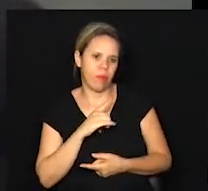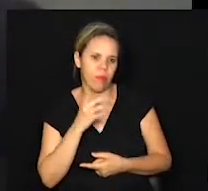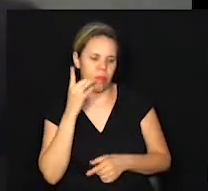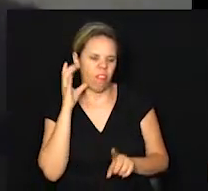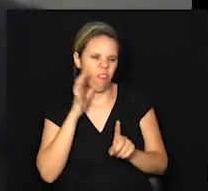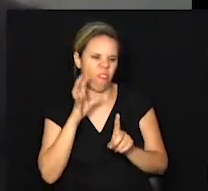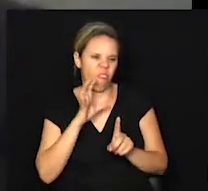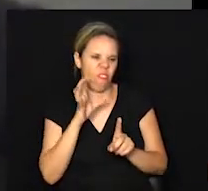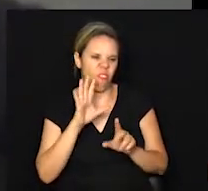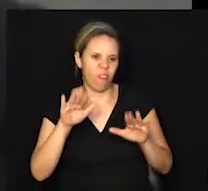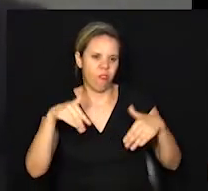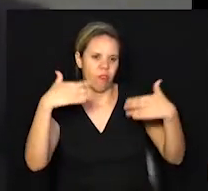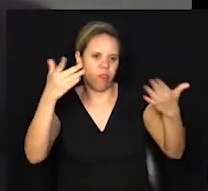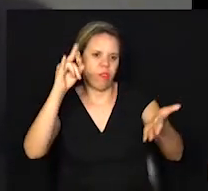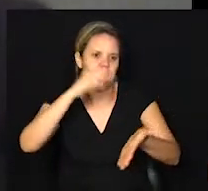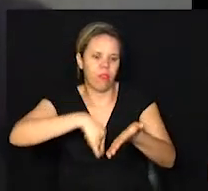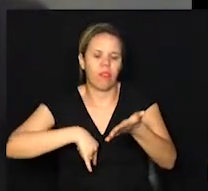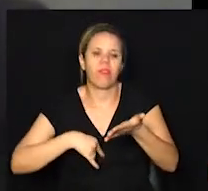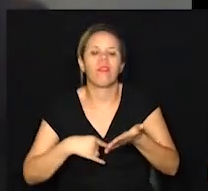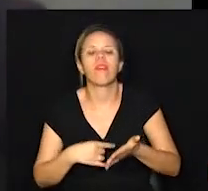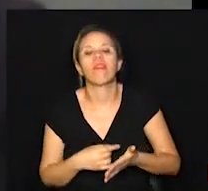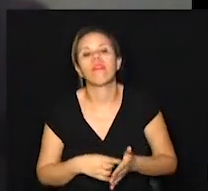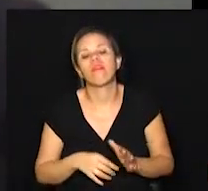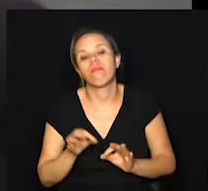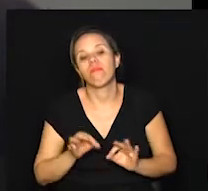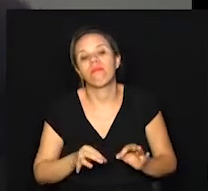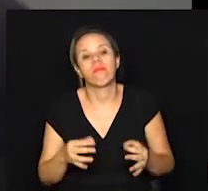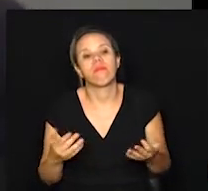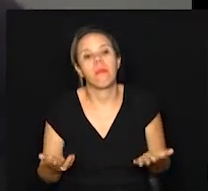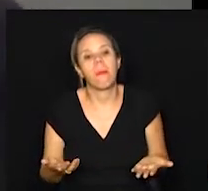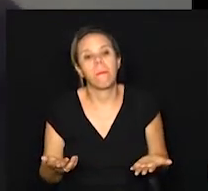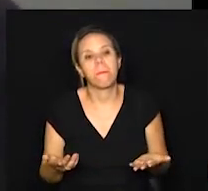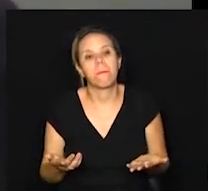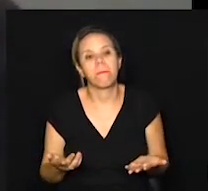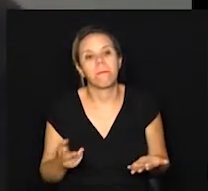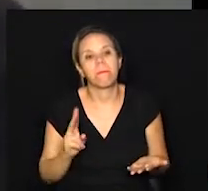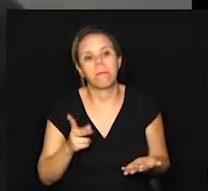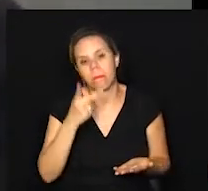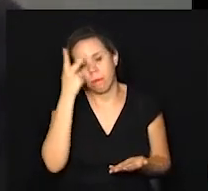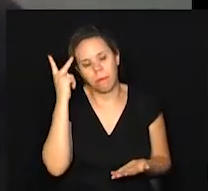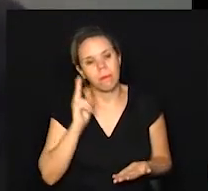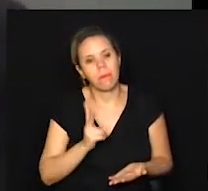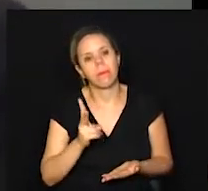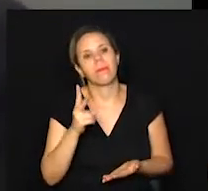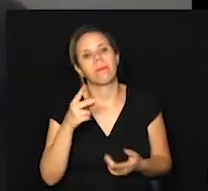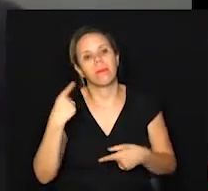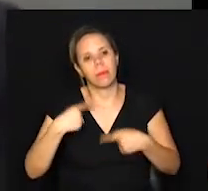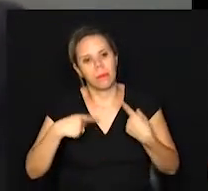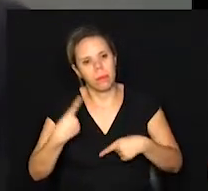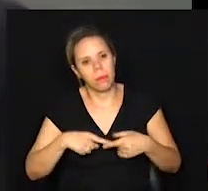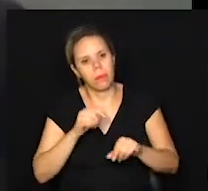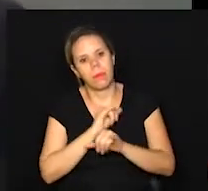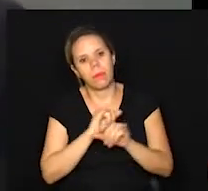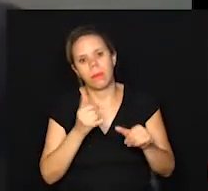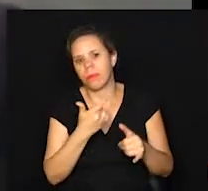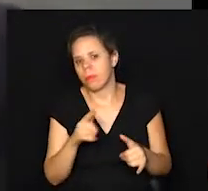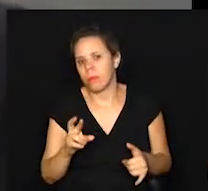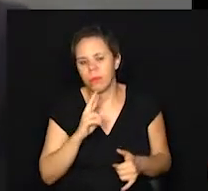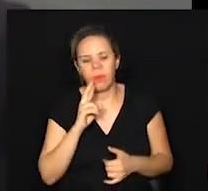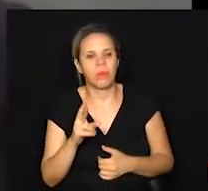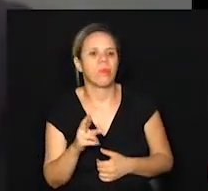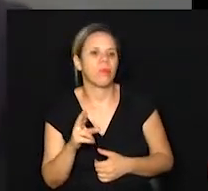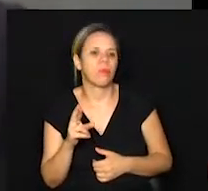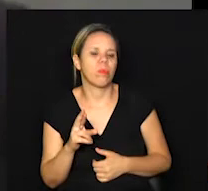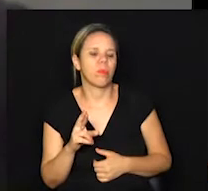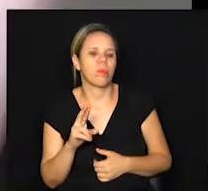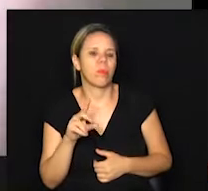externa oficial. E eles seguem nessa política, tudo foi divulgado, não há resposta, e